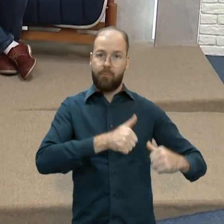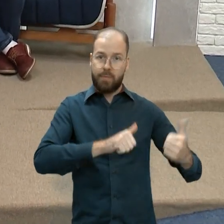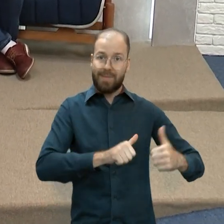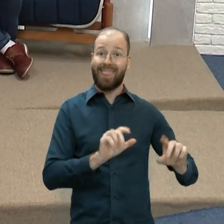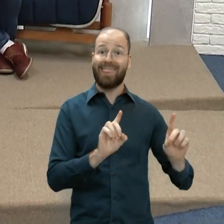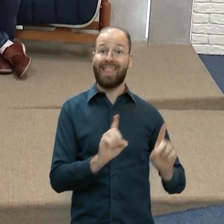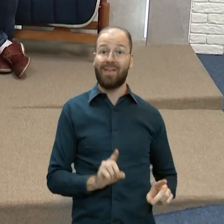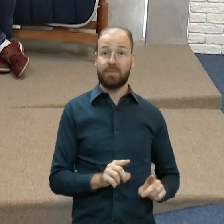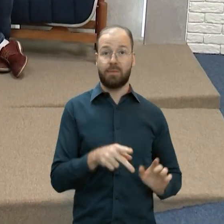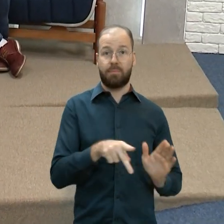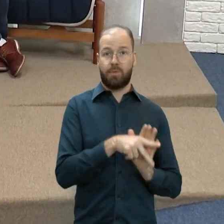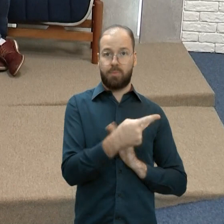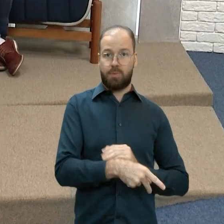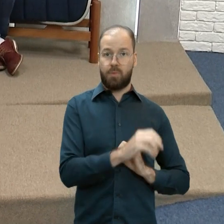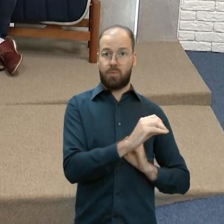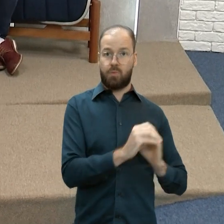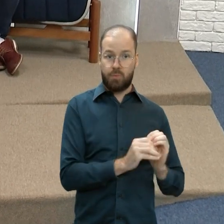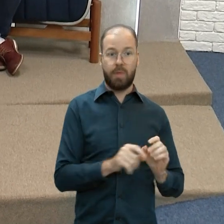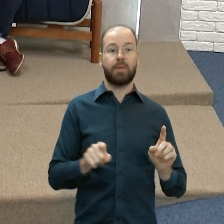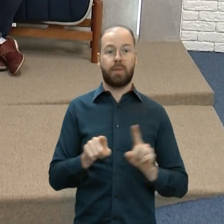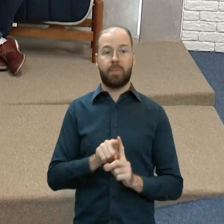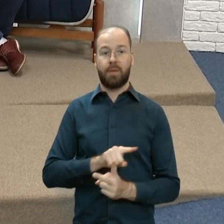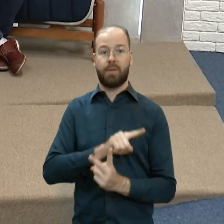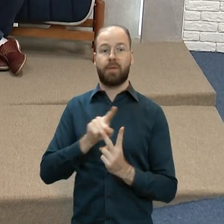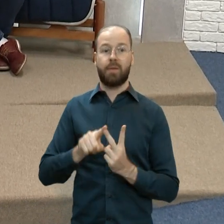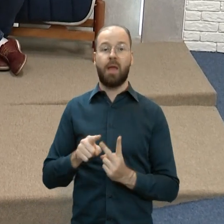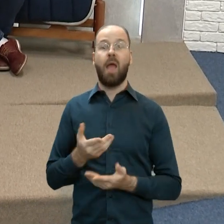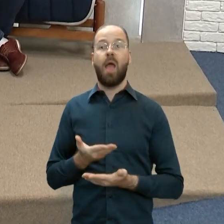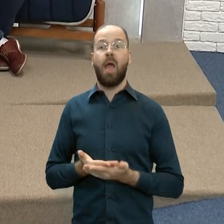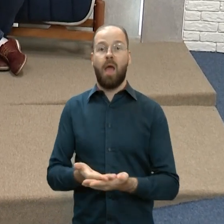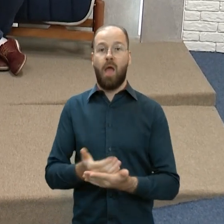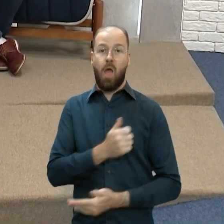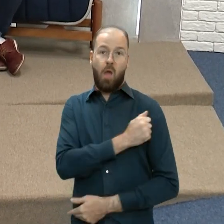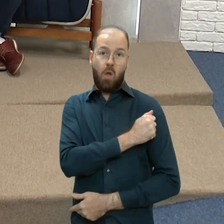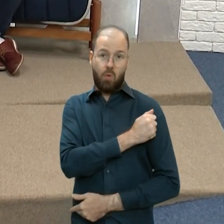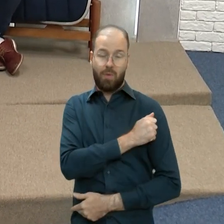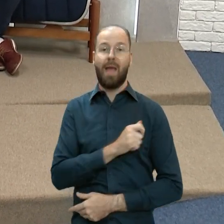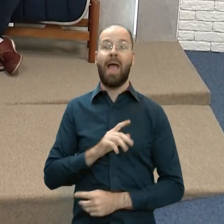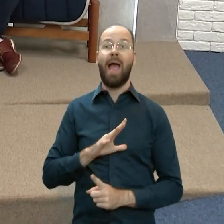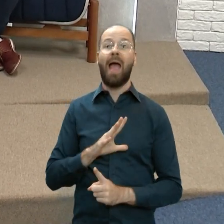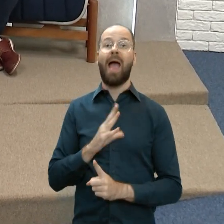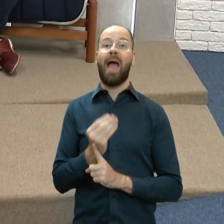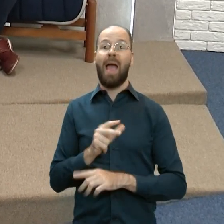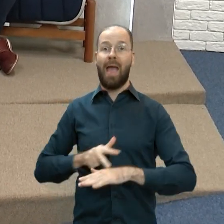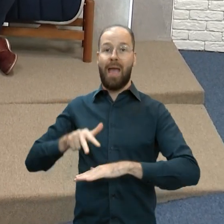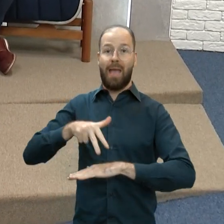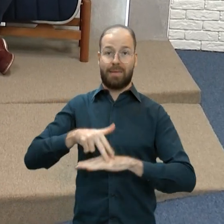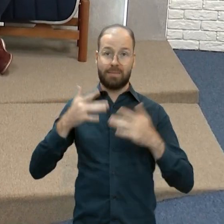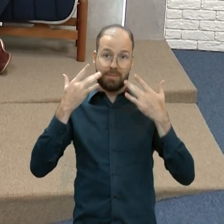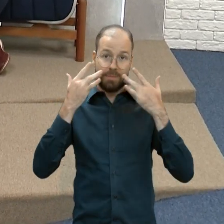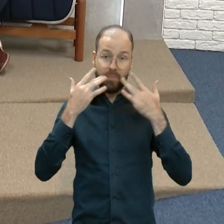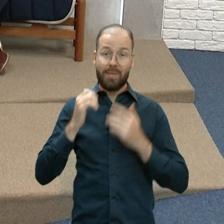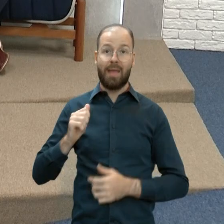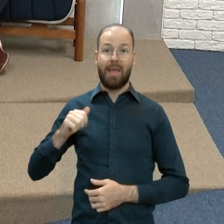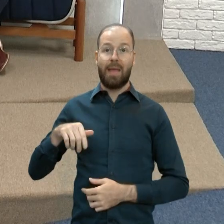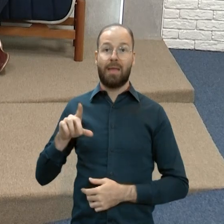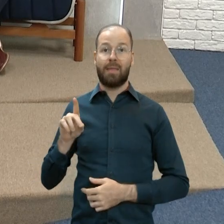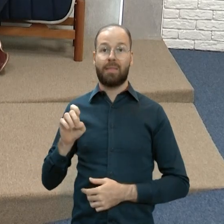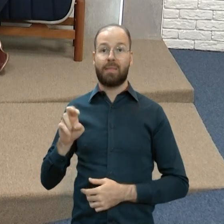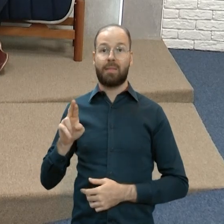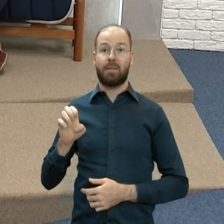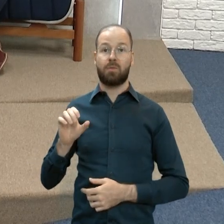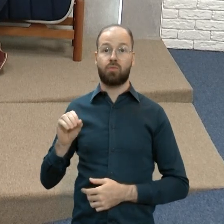gente também o estudante de Artes Cênicas, o Anderson Mesquita, que tem deficiência intelectual, que é considerado uma